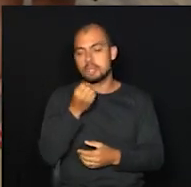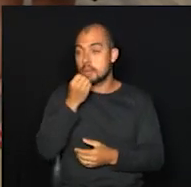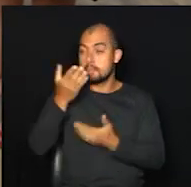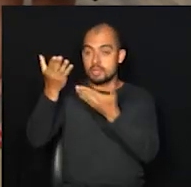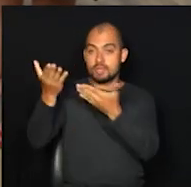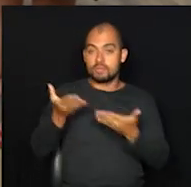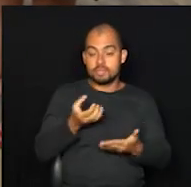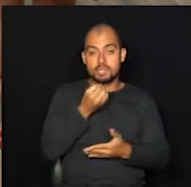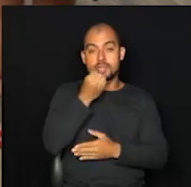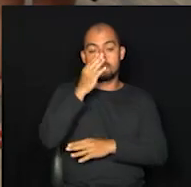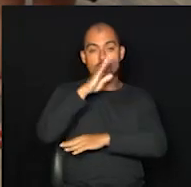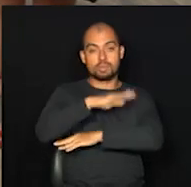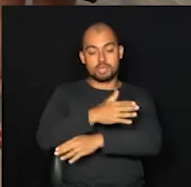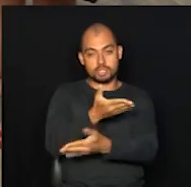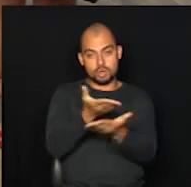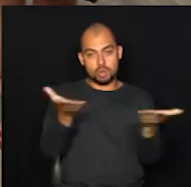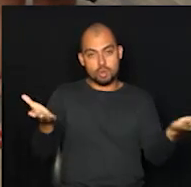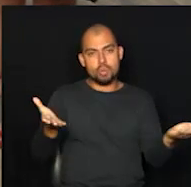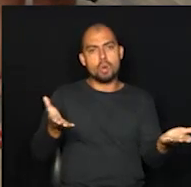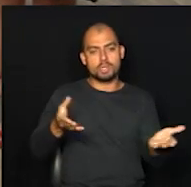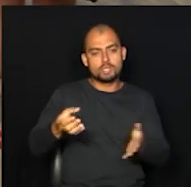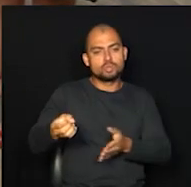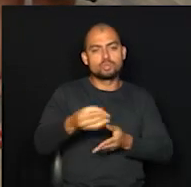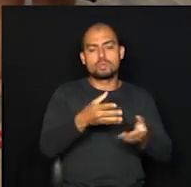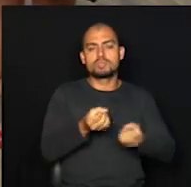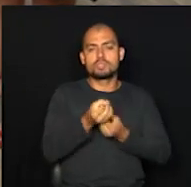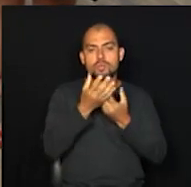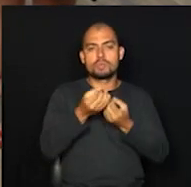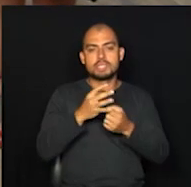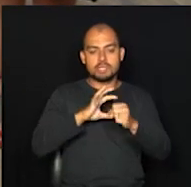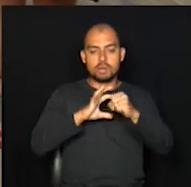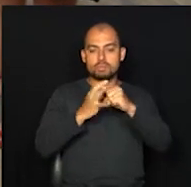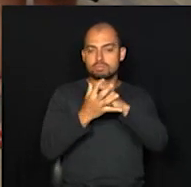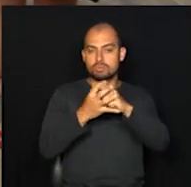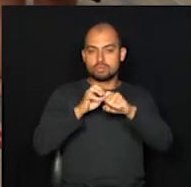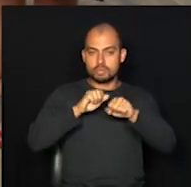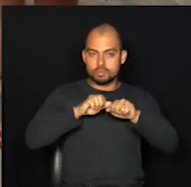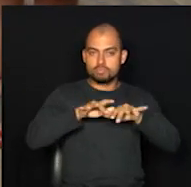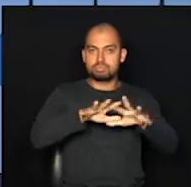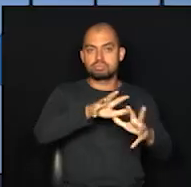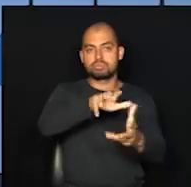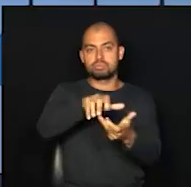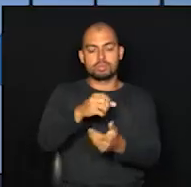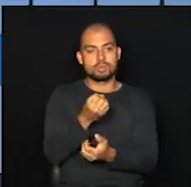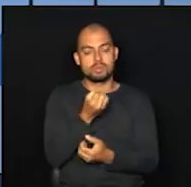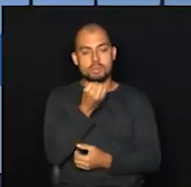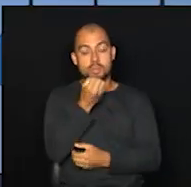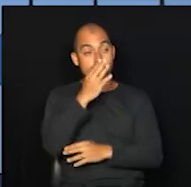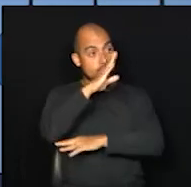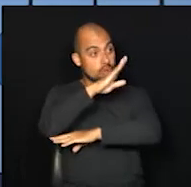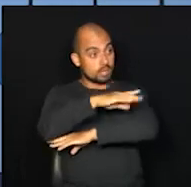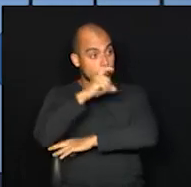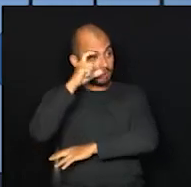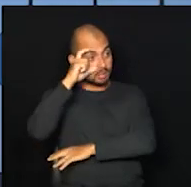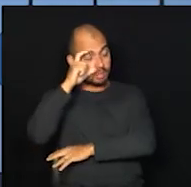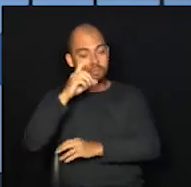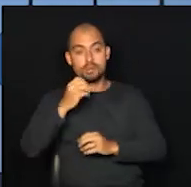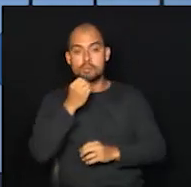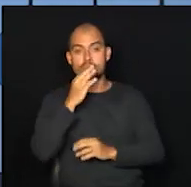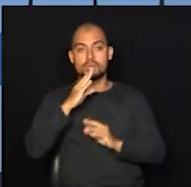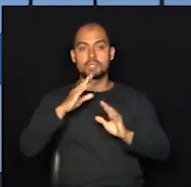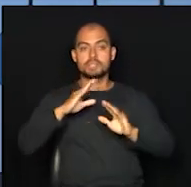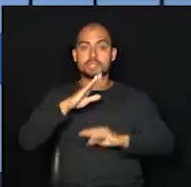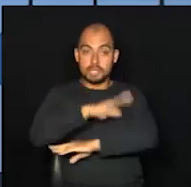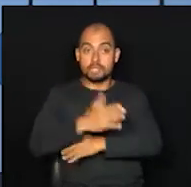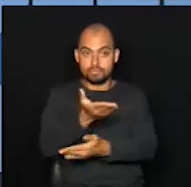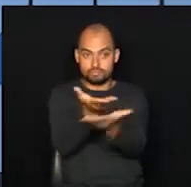tarde, naquela atualização diária dos casos da Covid-19. Boa tarde, Gabriel. Boa tarde a você aí de casa. Olha,